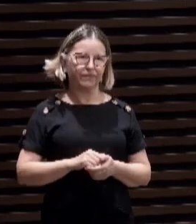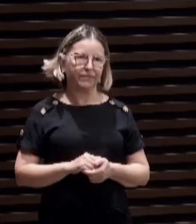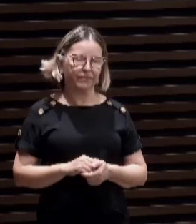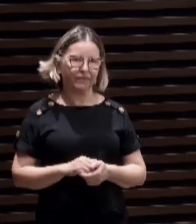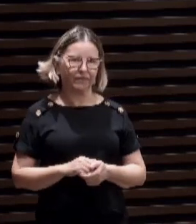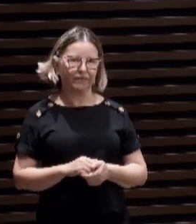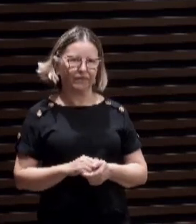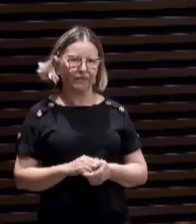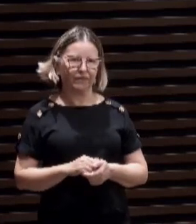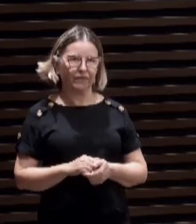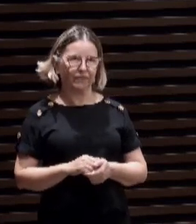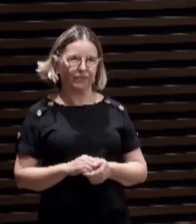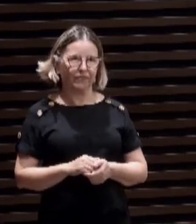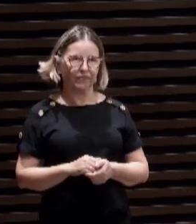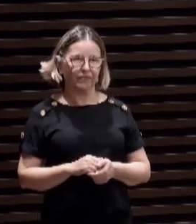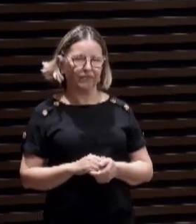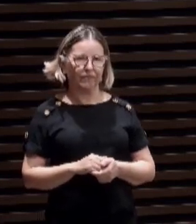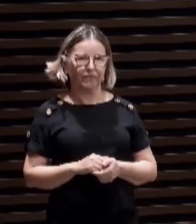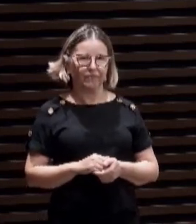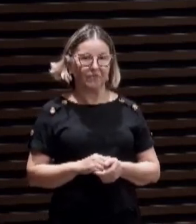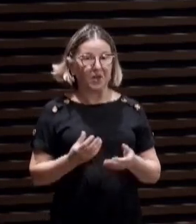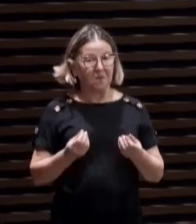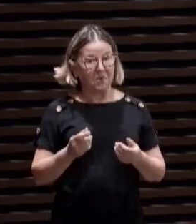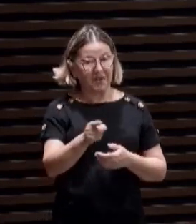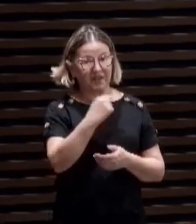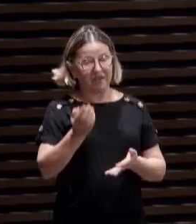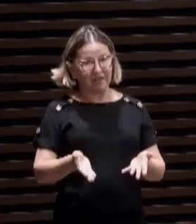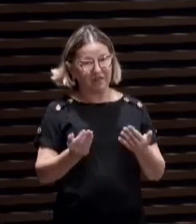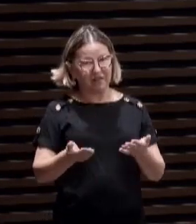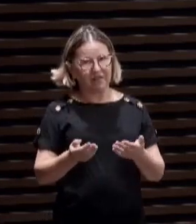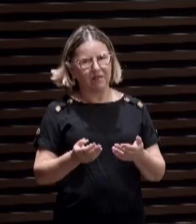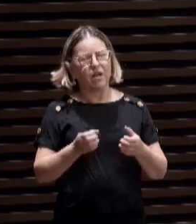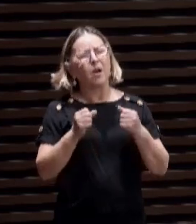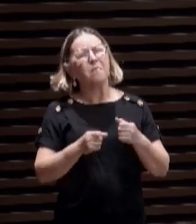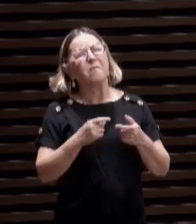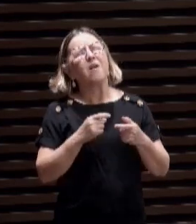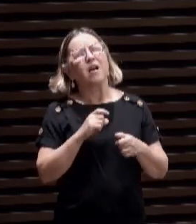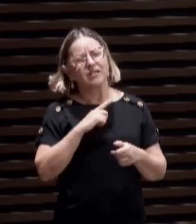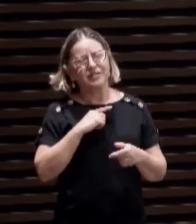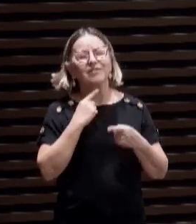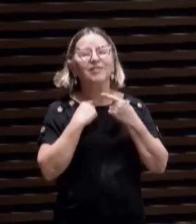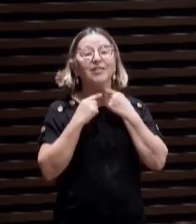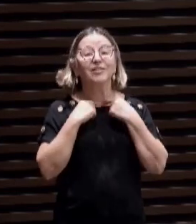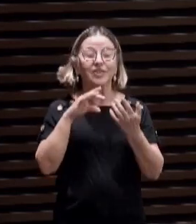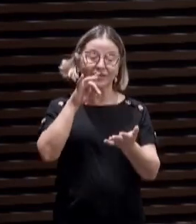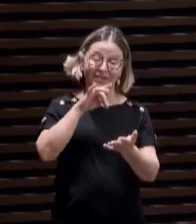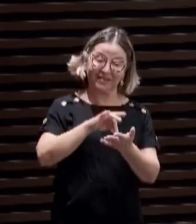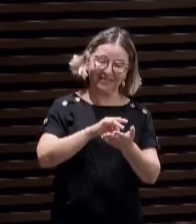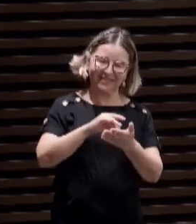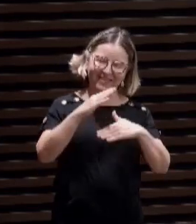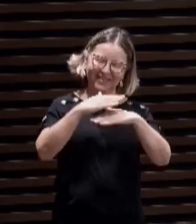Em muitas das nossas motivações, pode haver um desejo genuíno de agradar a Deus, porém é